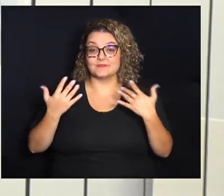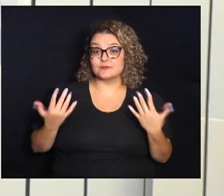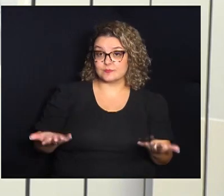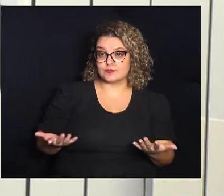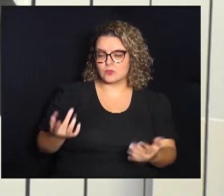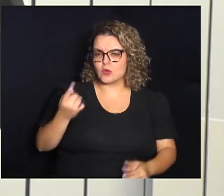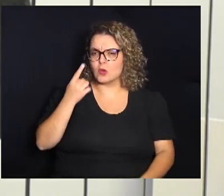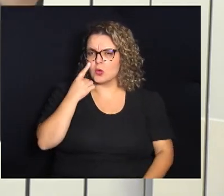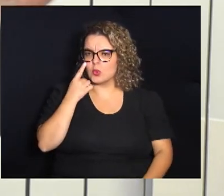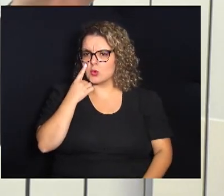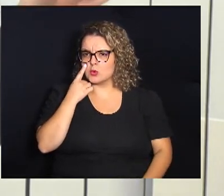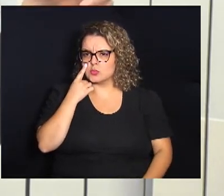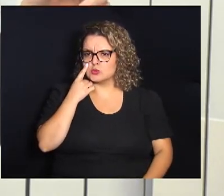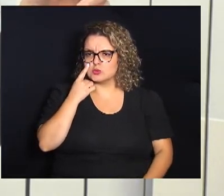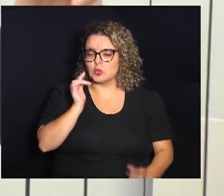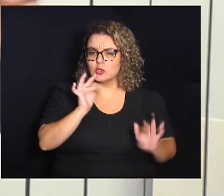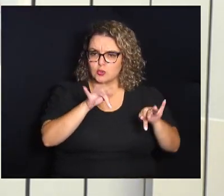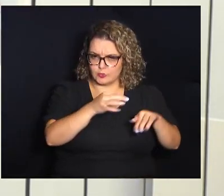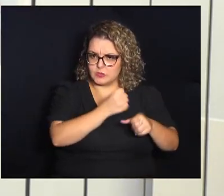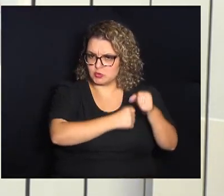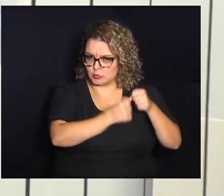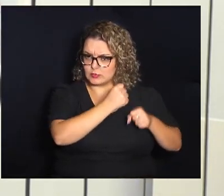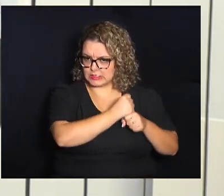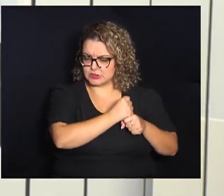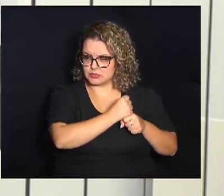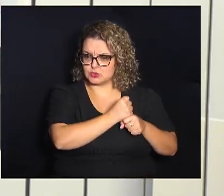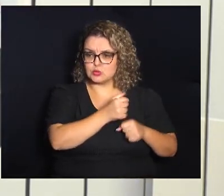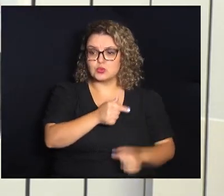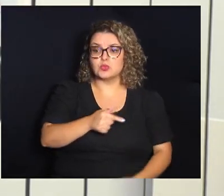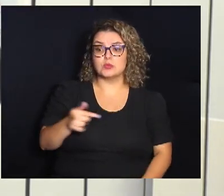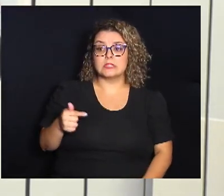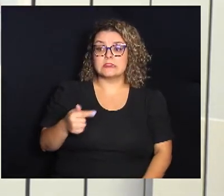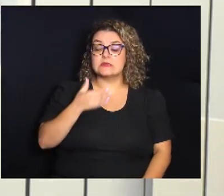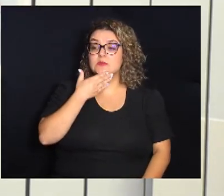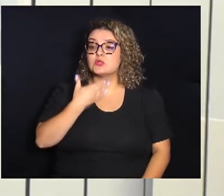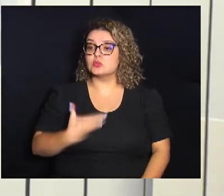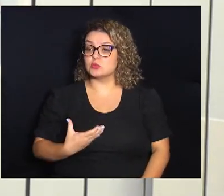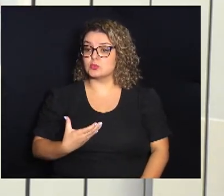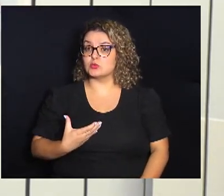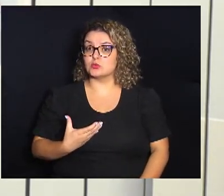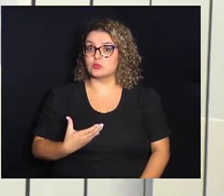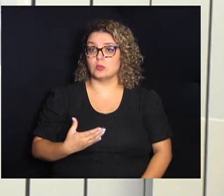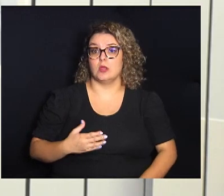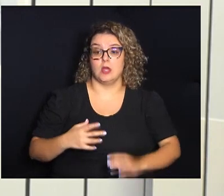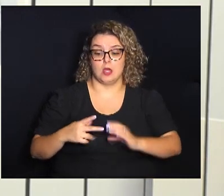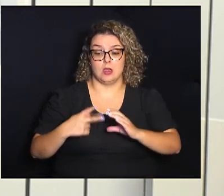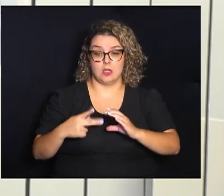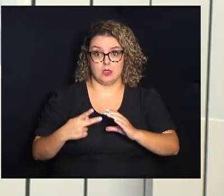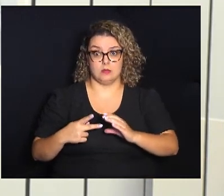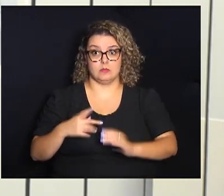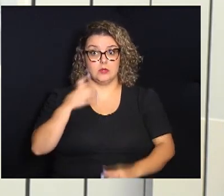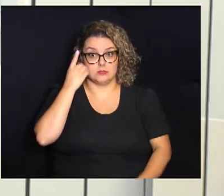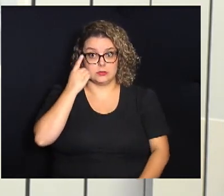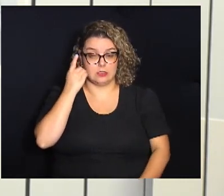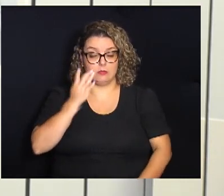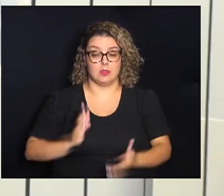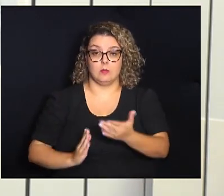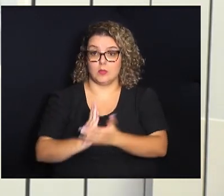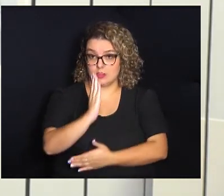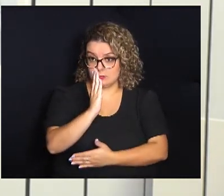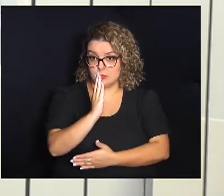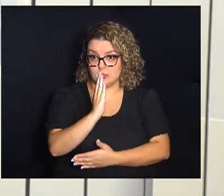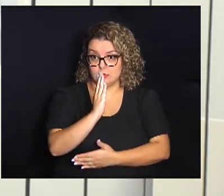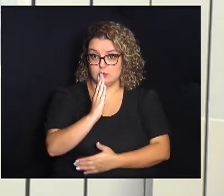Olha só, no fim do ano passado, na semana do Natal, a Câmara dos Deputados aprovou o texto